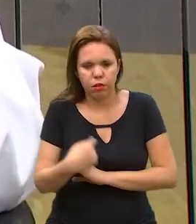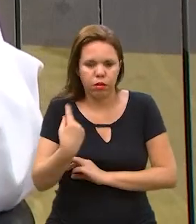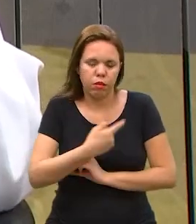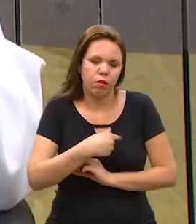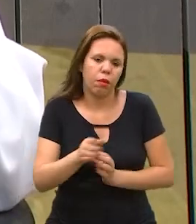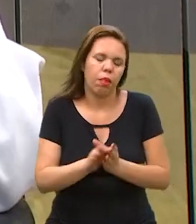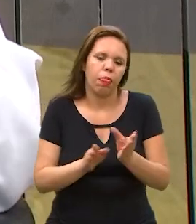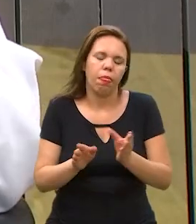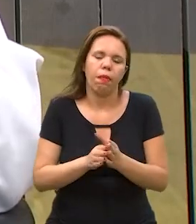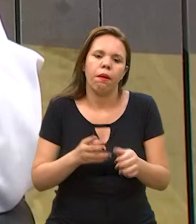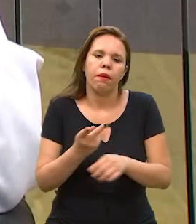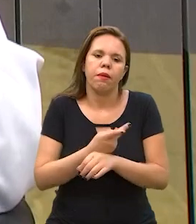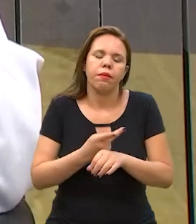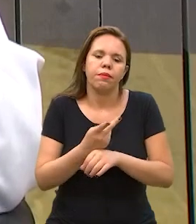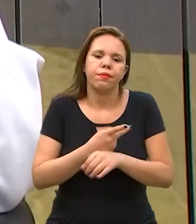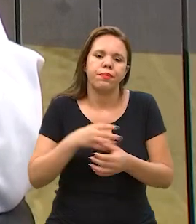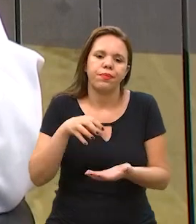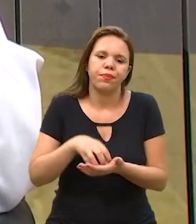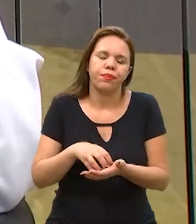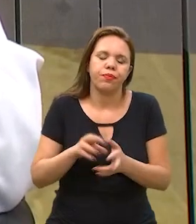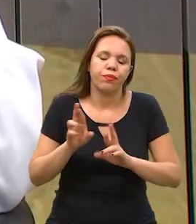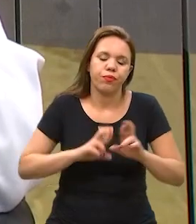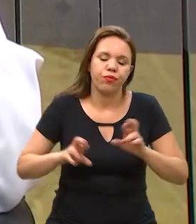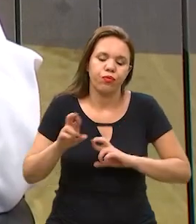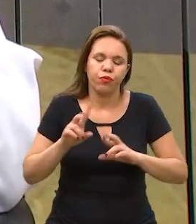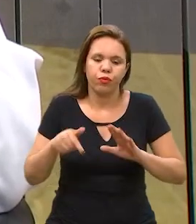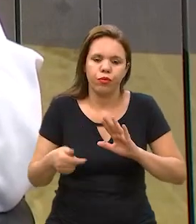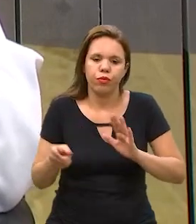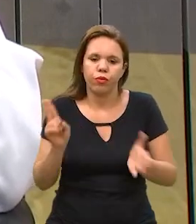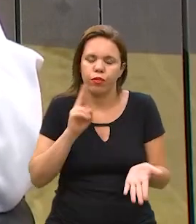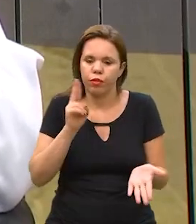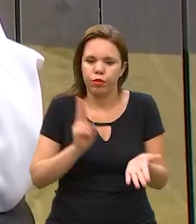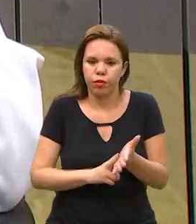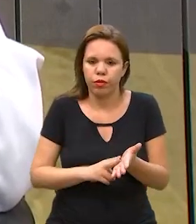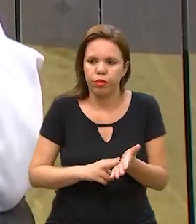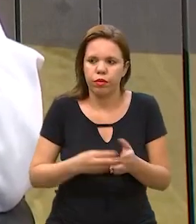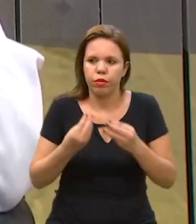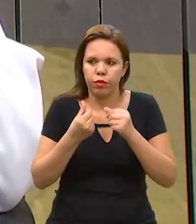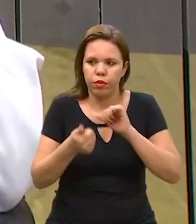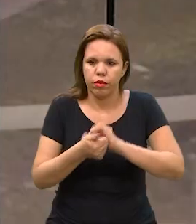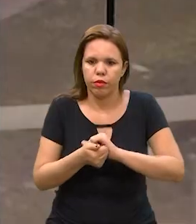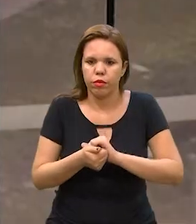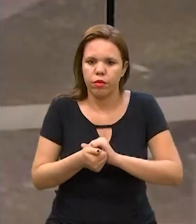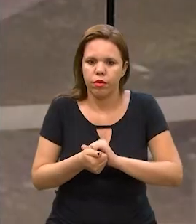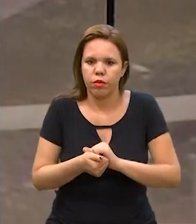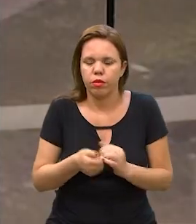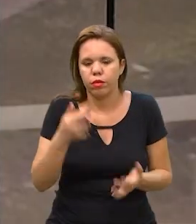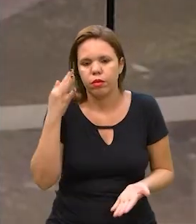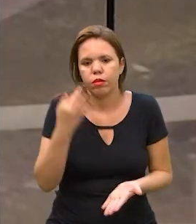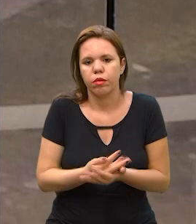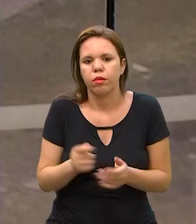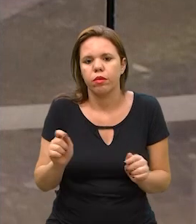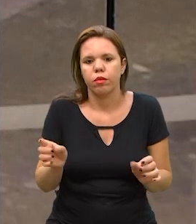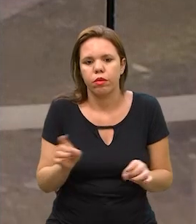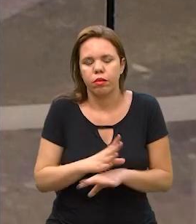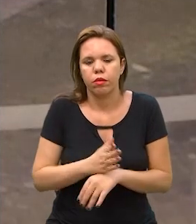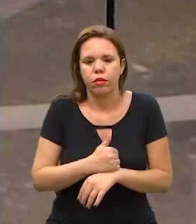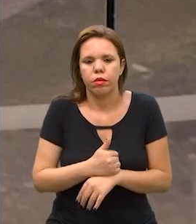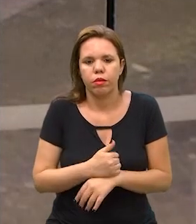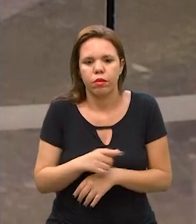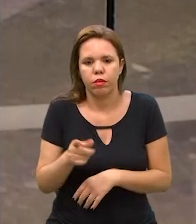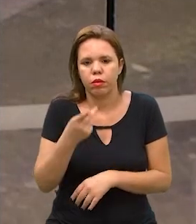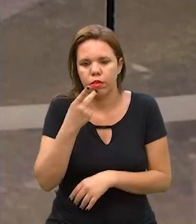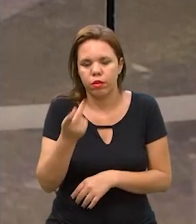que sempre procure laboratórios que tenham selo de qualidade, laboratórios acreditados. Antes de encerrar esse bloco, porque